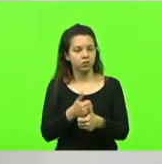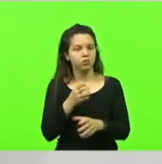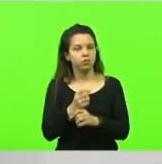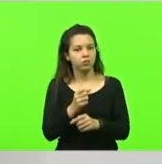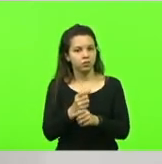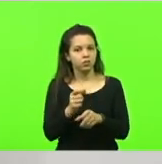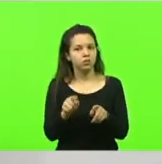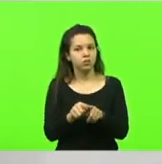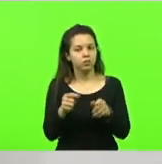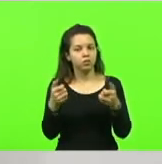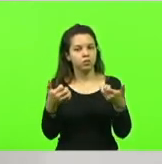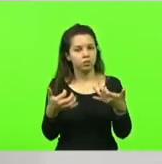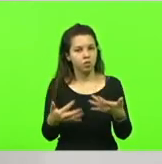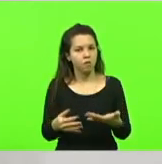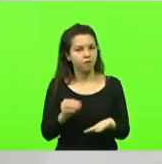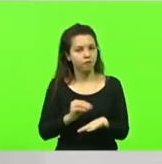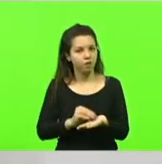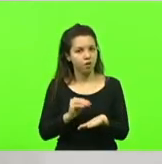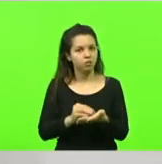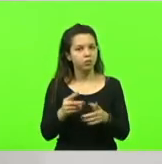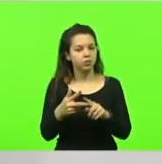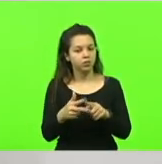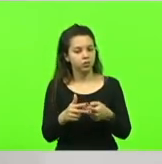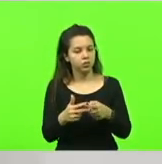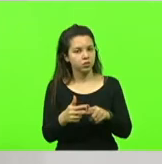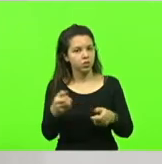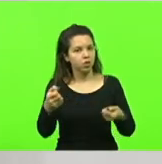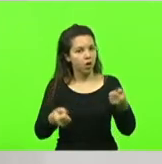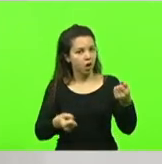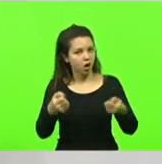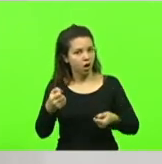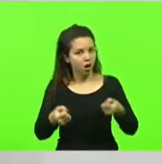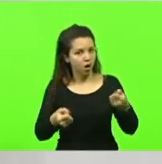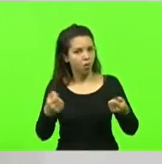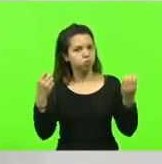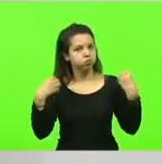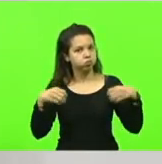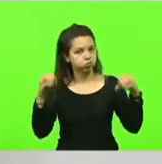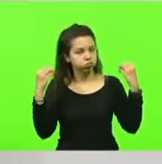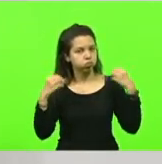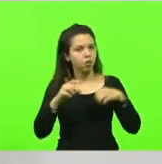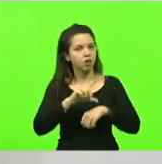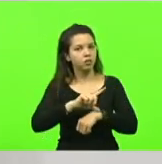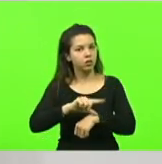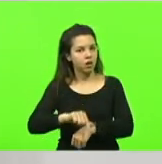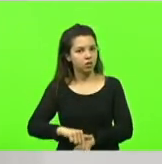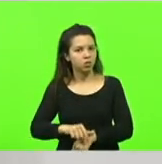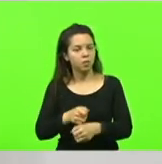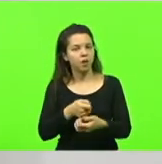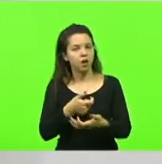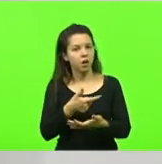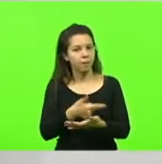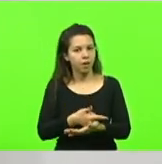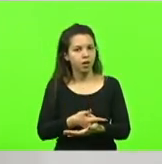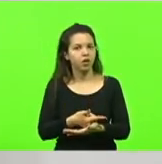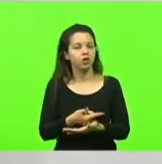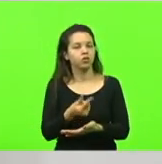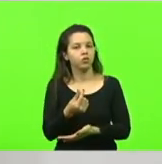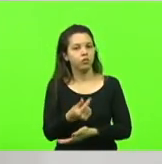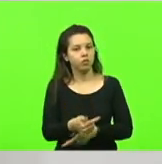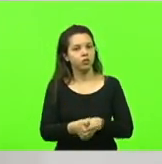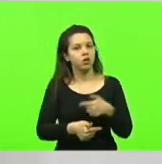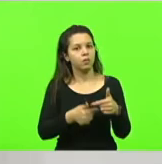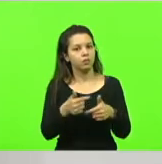de manutenção da frota de ambulâncias, os atrasos nos pagamentos das verbas trabalhistas e a falta de limpeza e esterilização